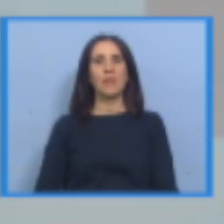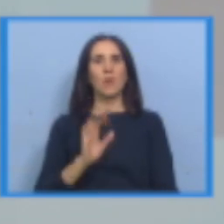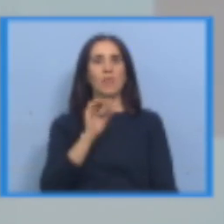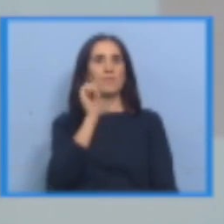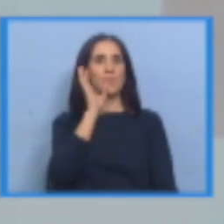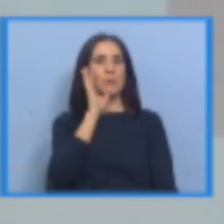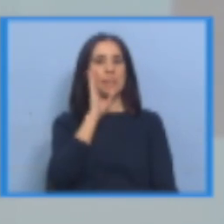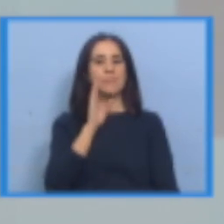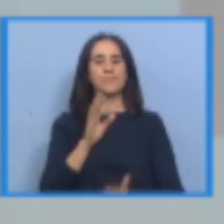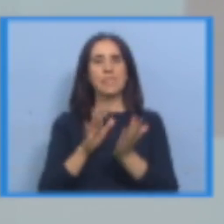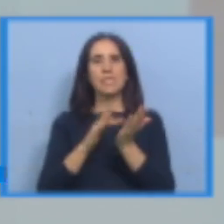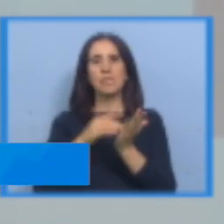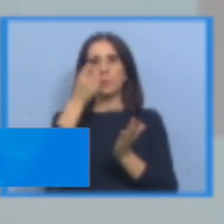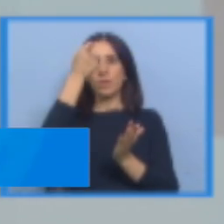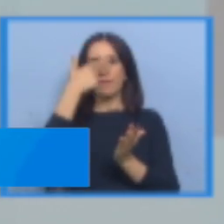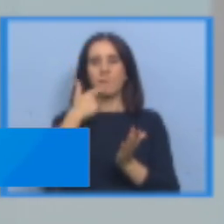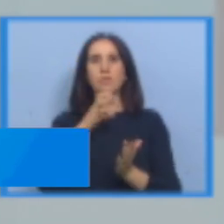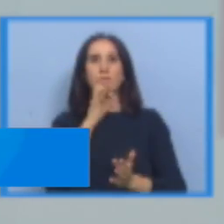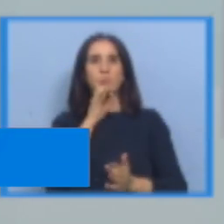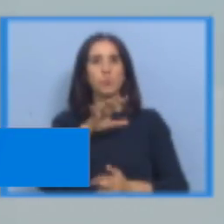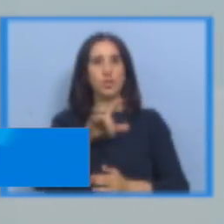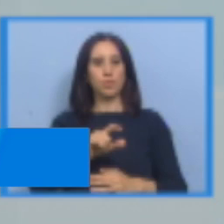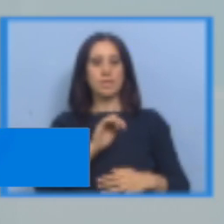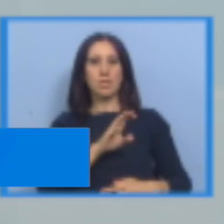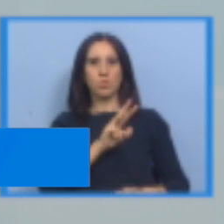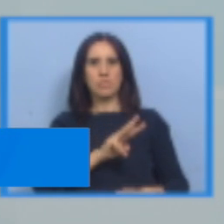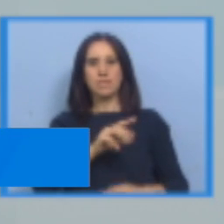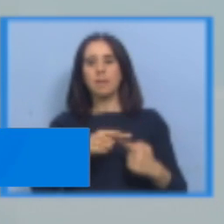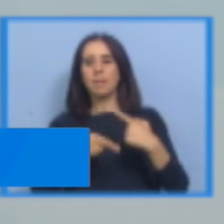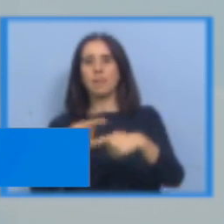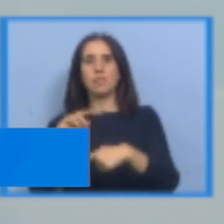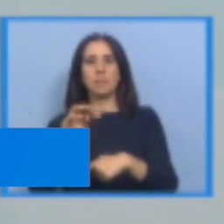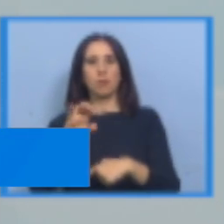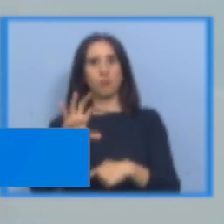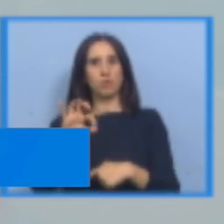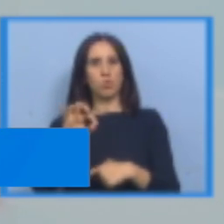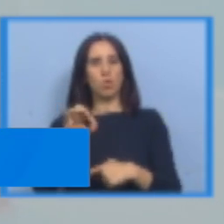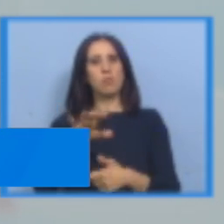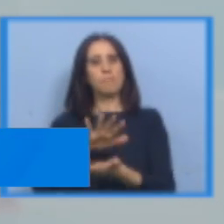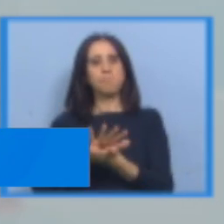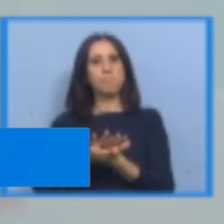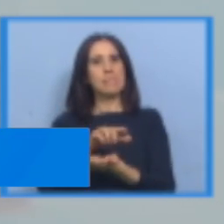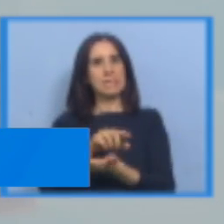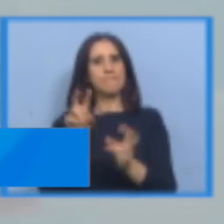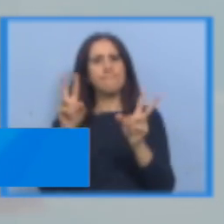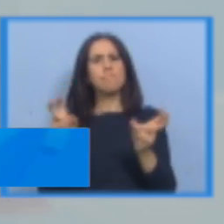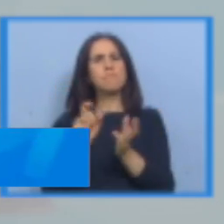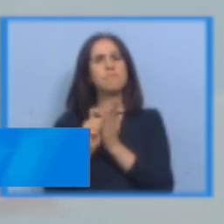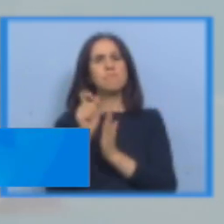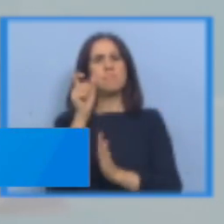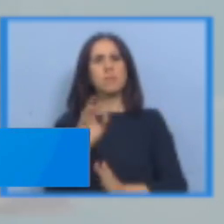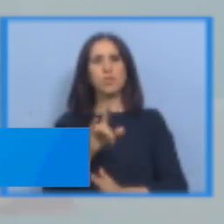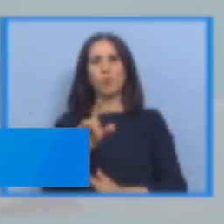Olá, muito boa tarde. A biografia dos bispos de Lisboa, desde o século III ao século XVIII, dá corpo a uma publicação da autoria de João